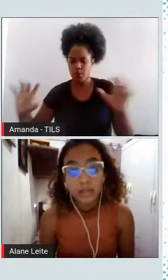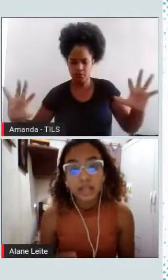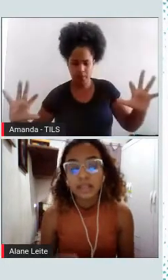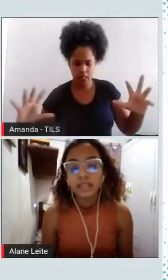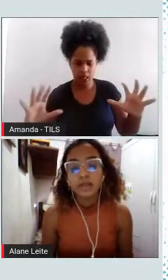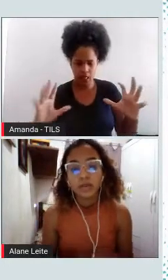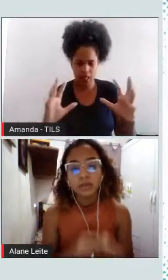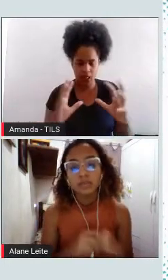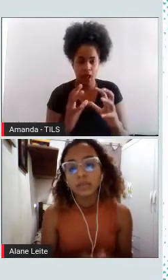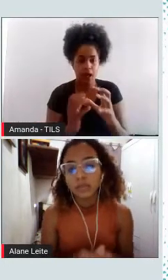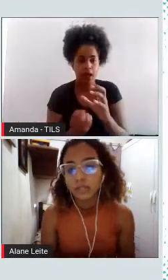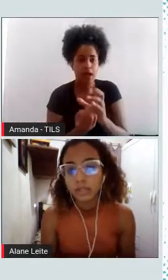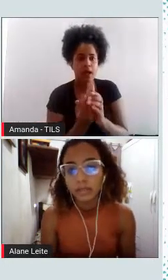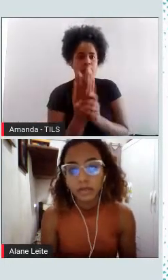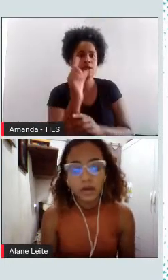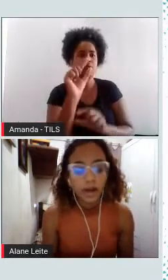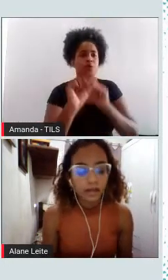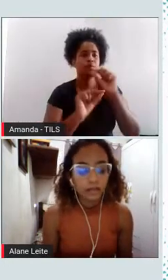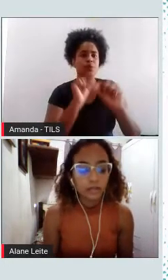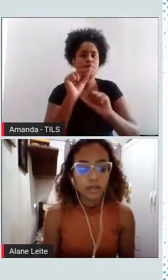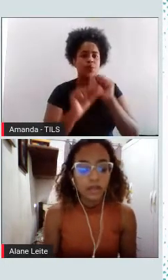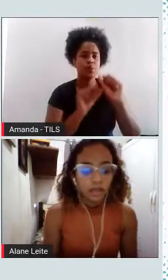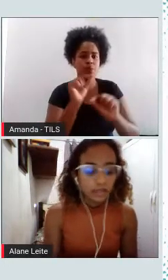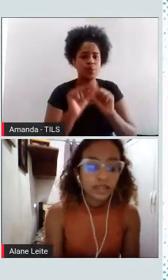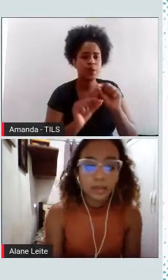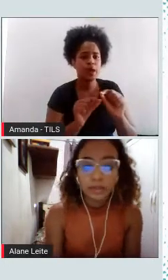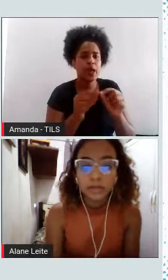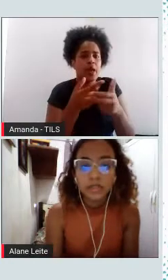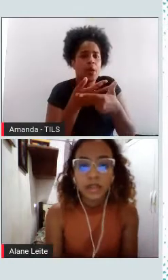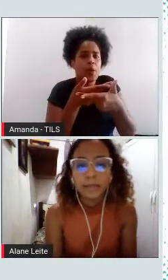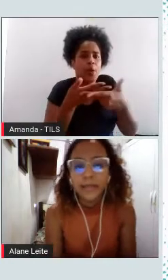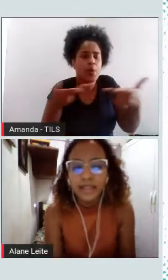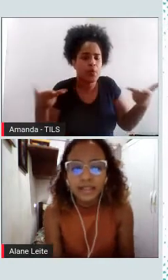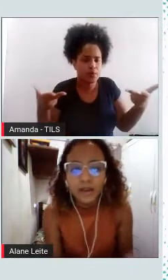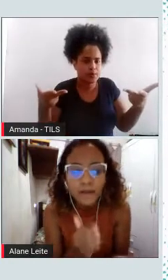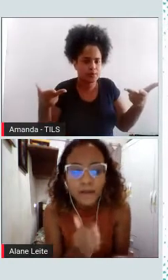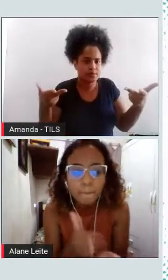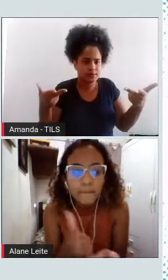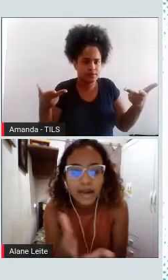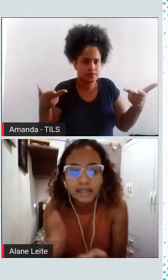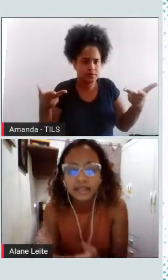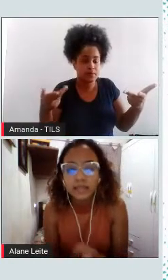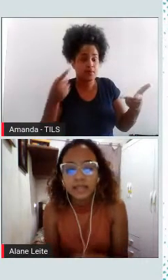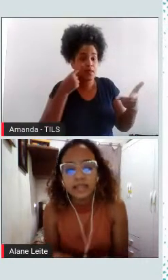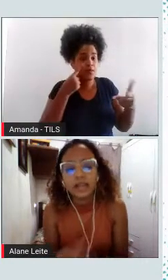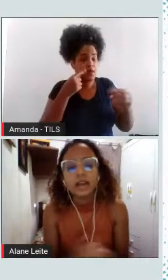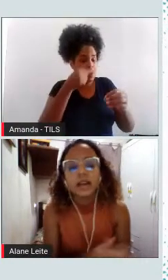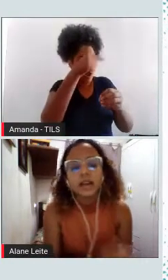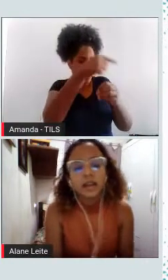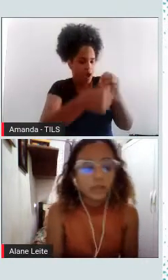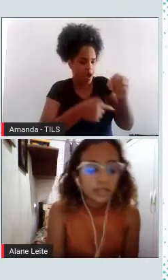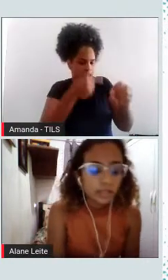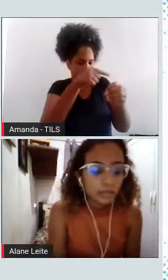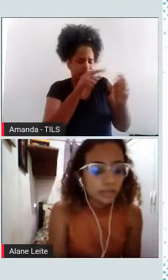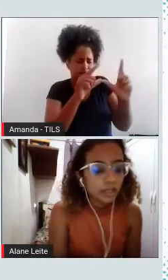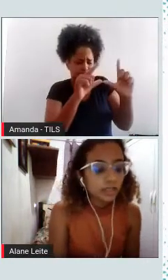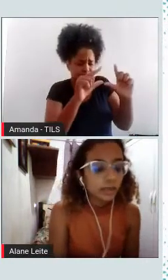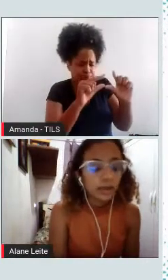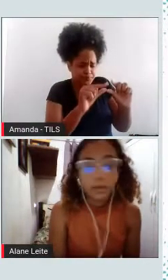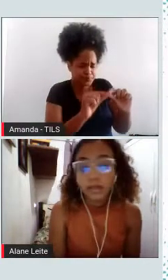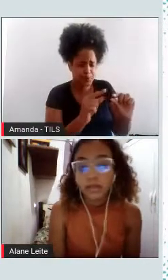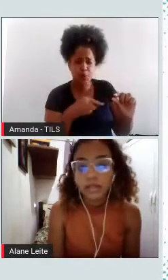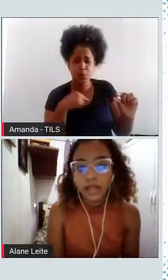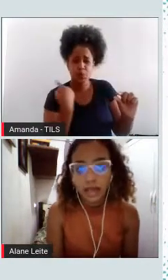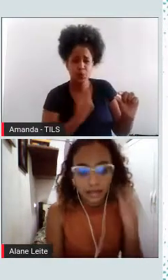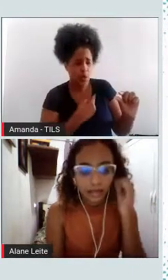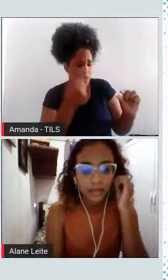espaço e ela vai ser constituída por átomos. E esses átomos vão ser a menor parte da matéria. Então, por exemplo, se a gente